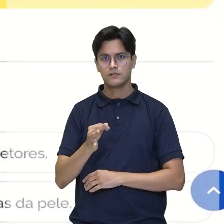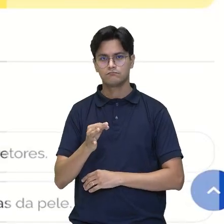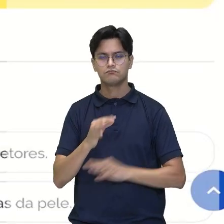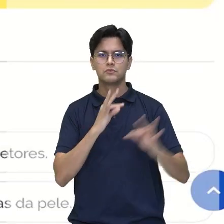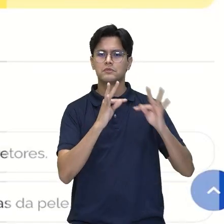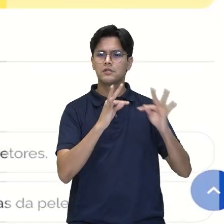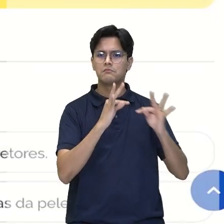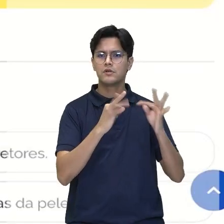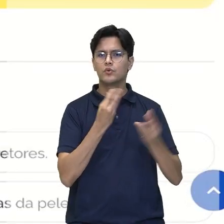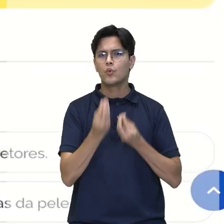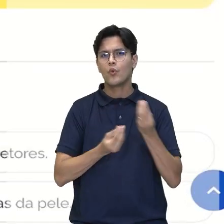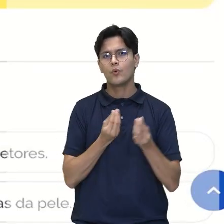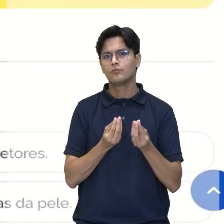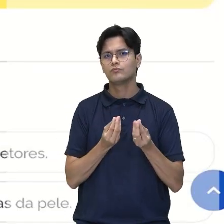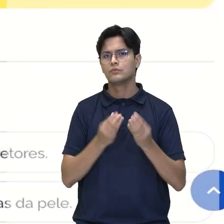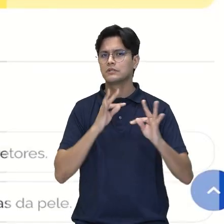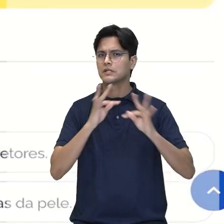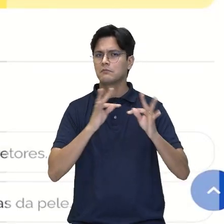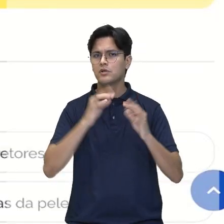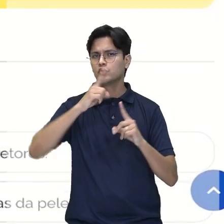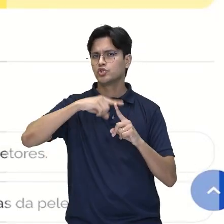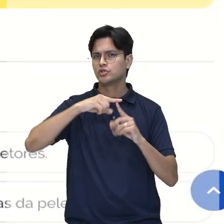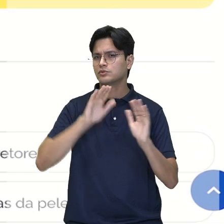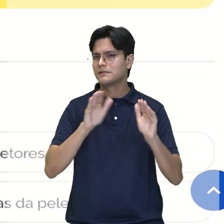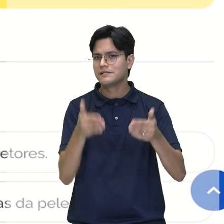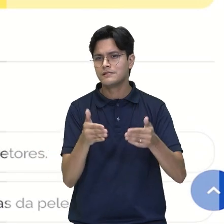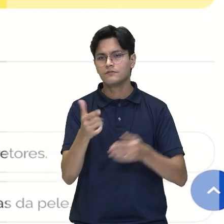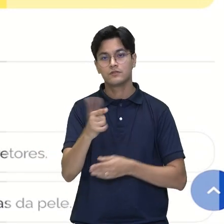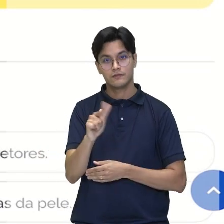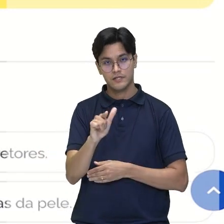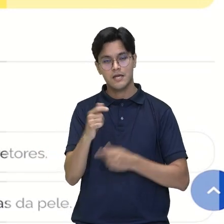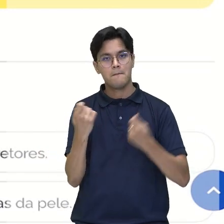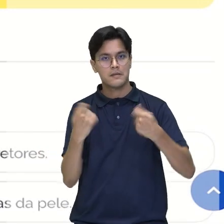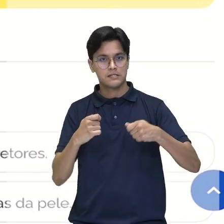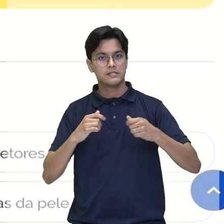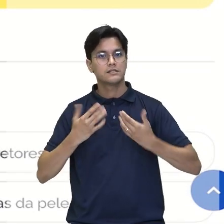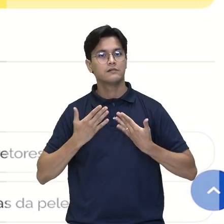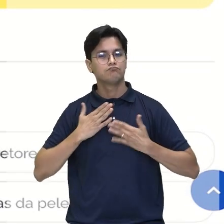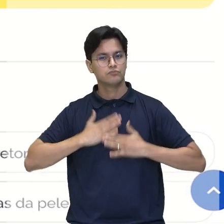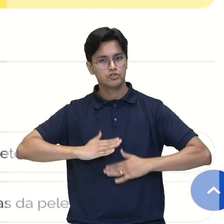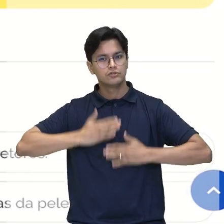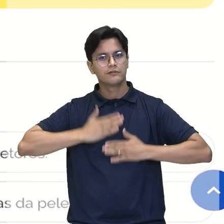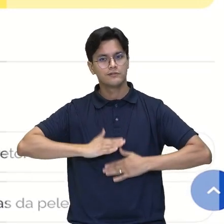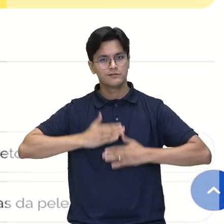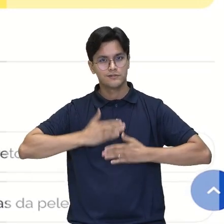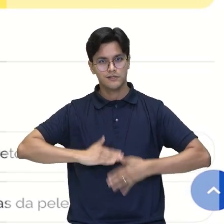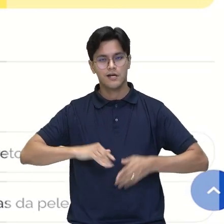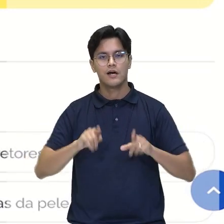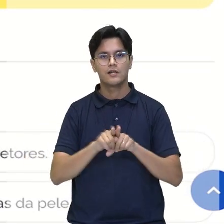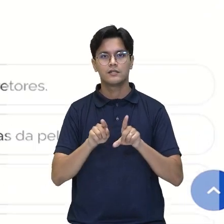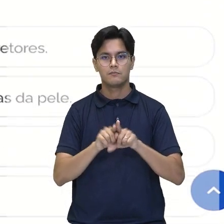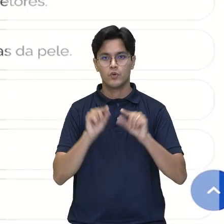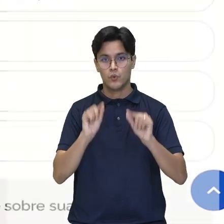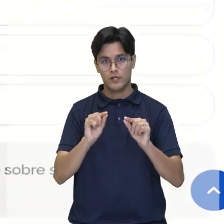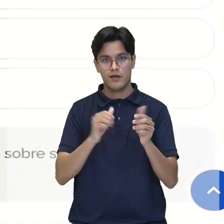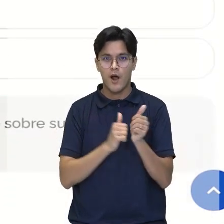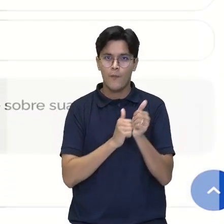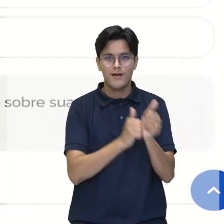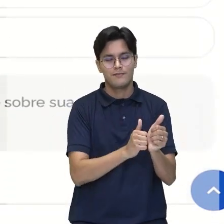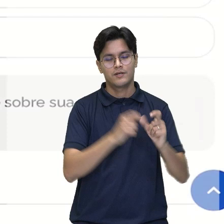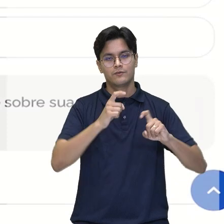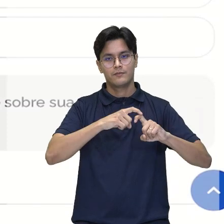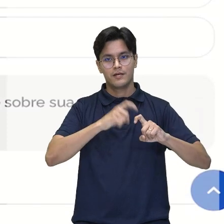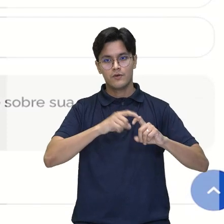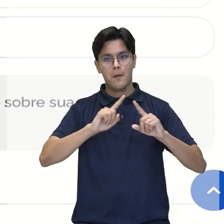tratamento específico, tá? Os pacientes devem permanecer em repouso com tratamento sintomático e acompanhamento médico, mas